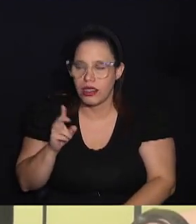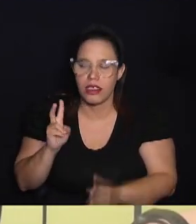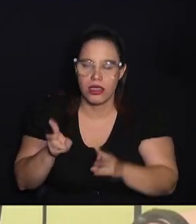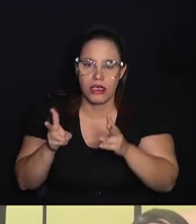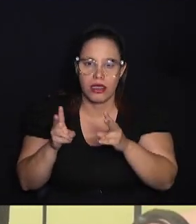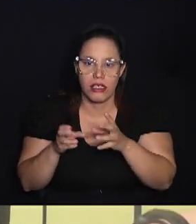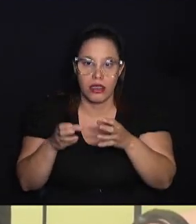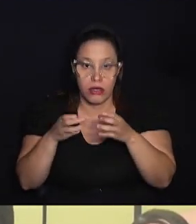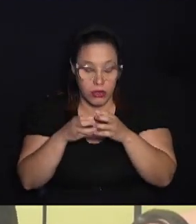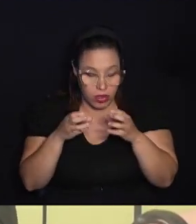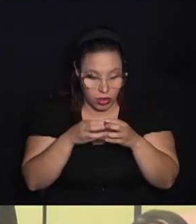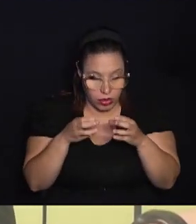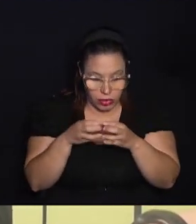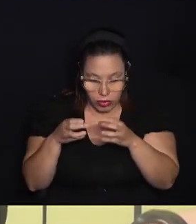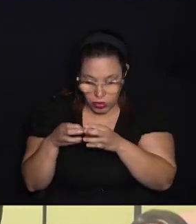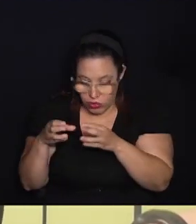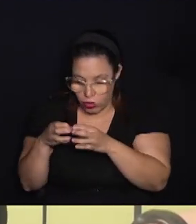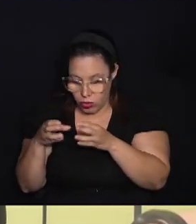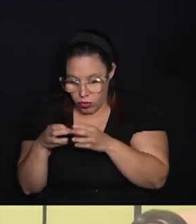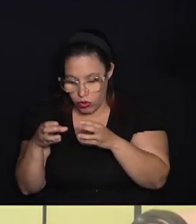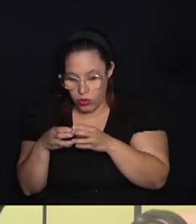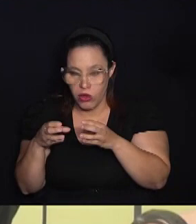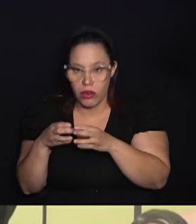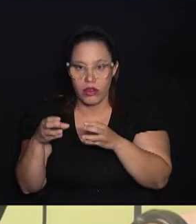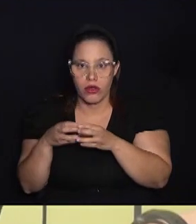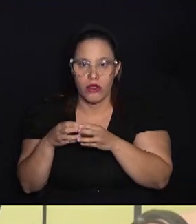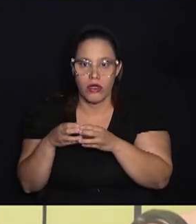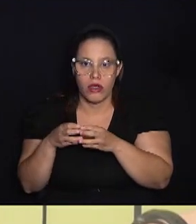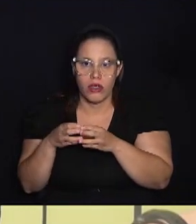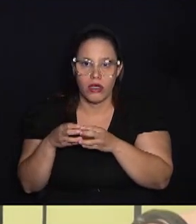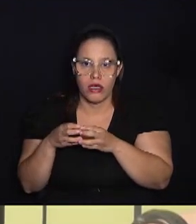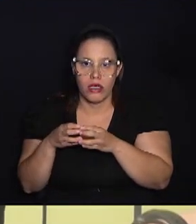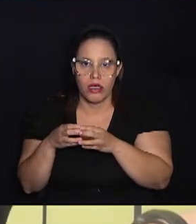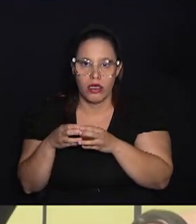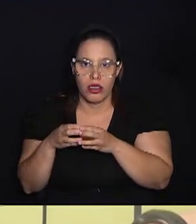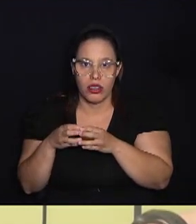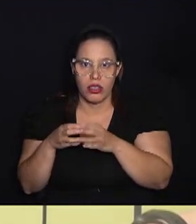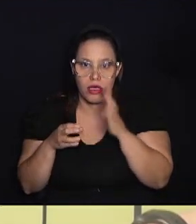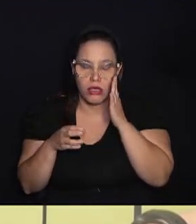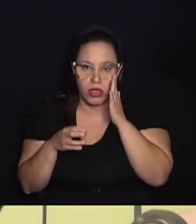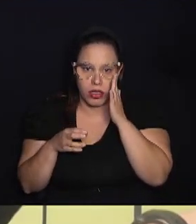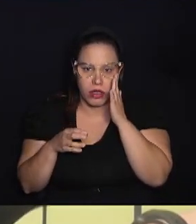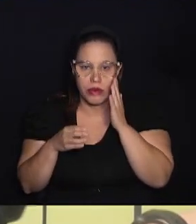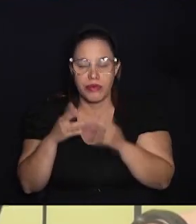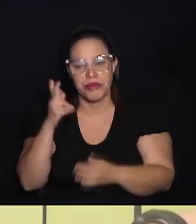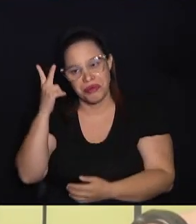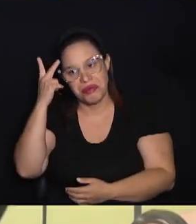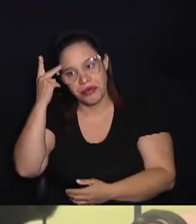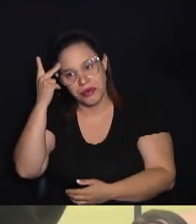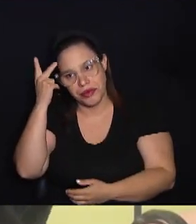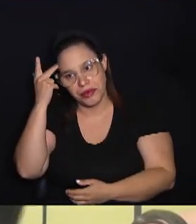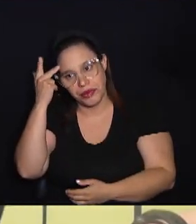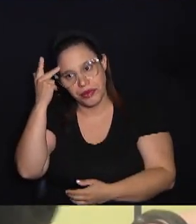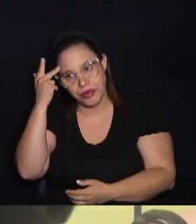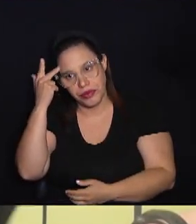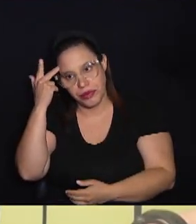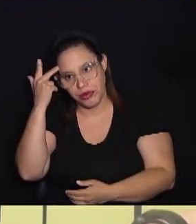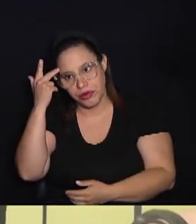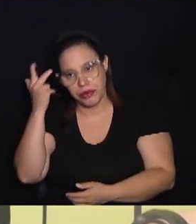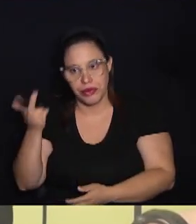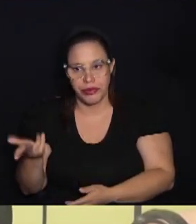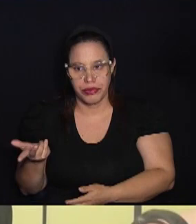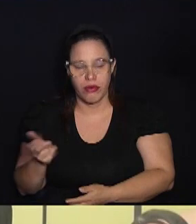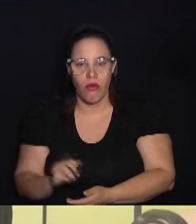grupos eu dou aula em grupos e esse trabalho com os grupos a gente pressupõe Uma demanda que seja comum a maioria das pessoas que a gente se